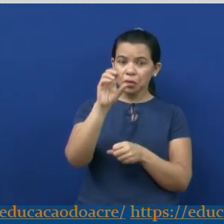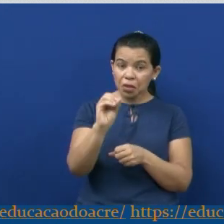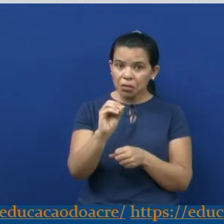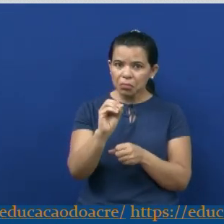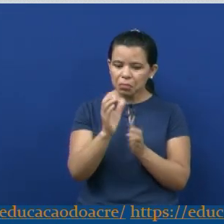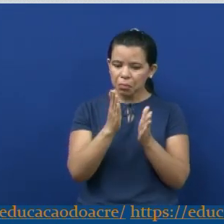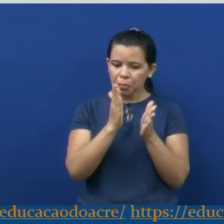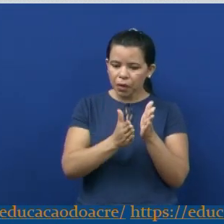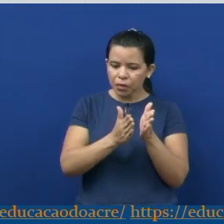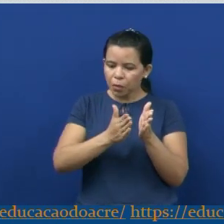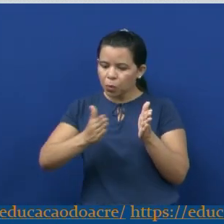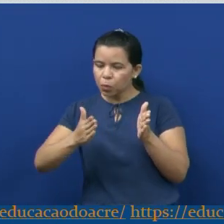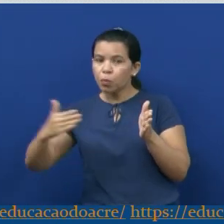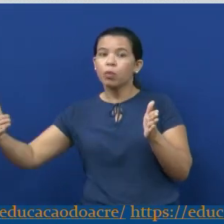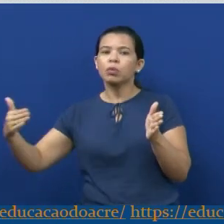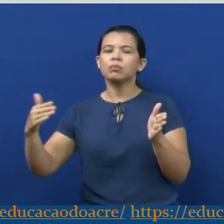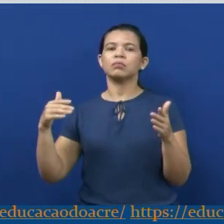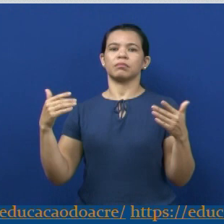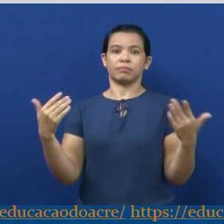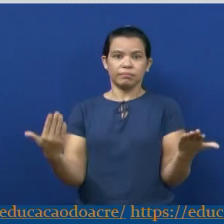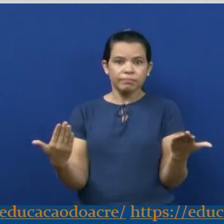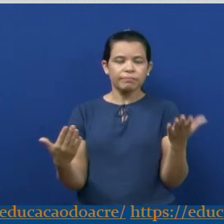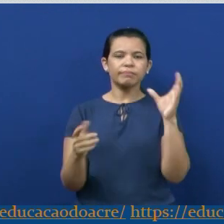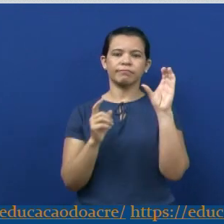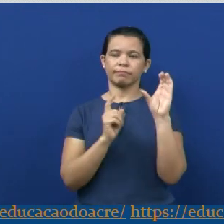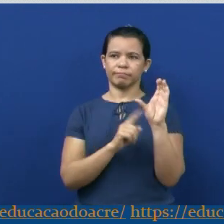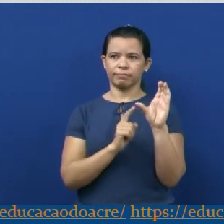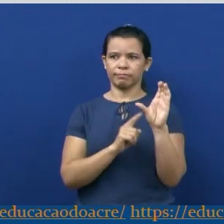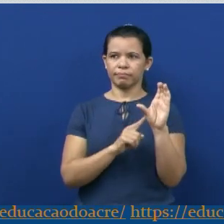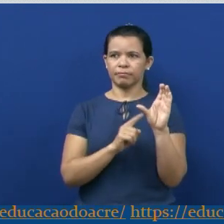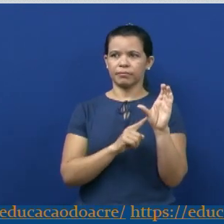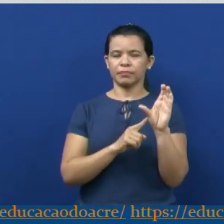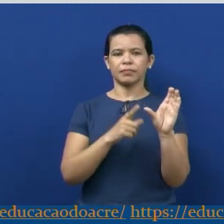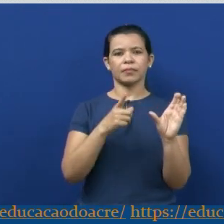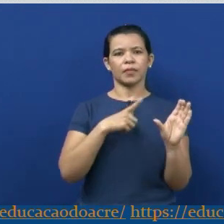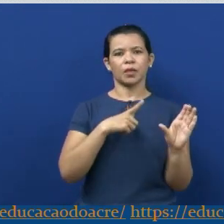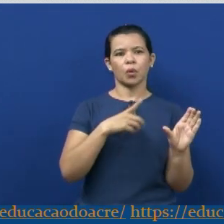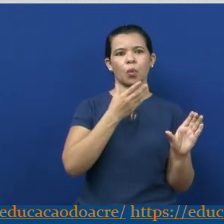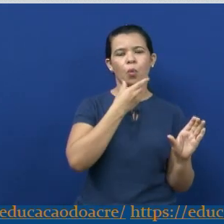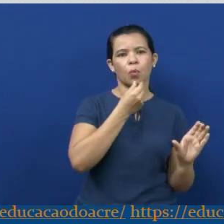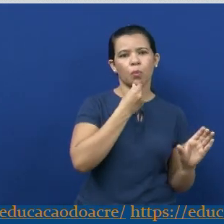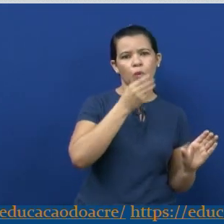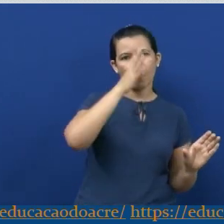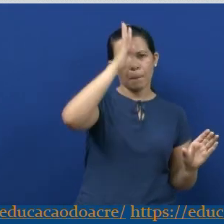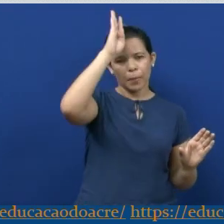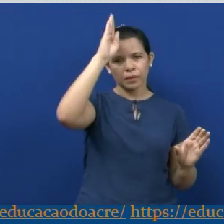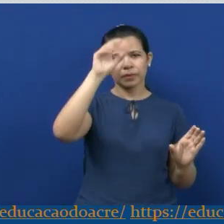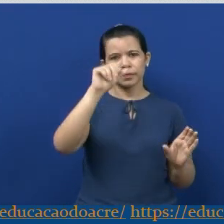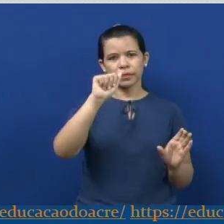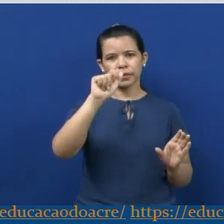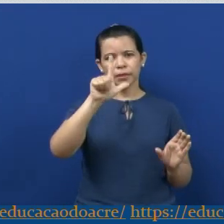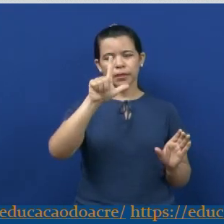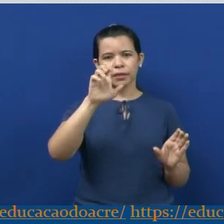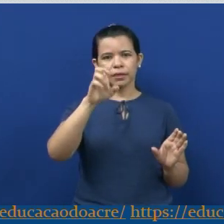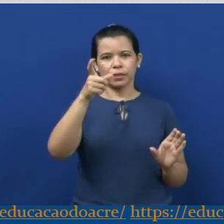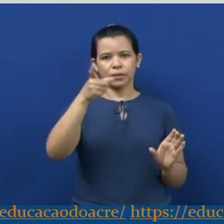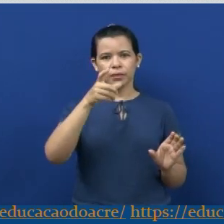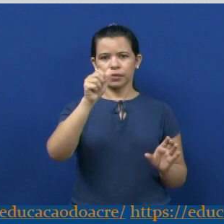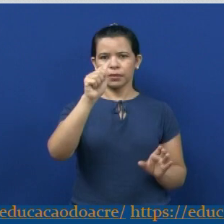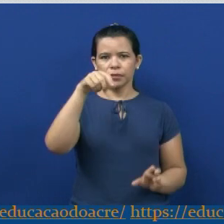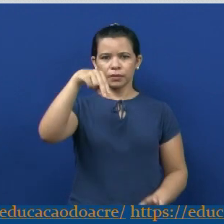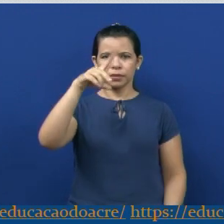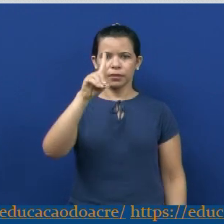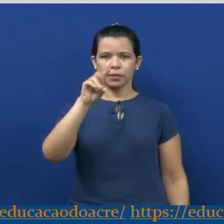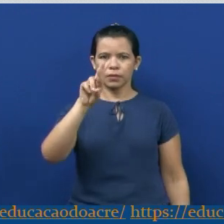sei, vocês que vão responder. Letra C, nós temos aí Alexandre o Grande, o Conquistador, no ano